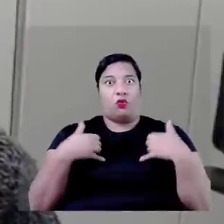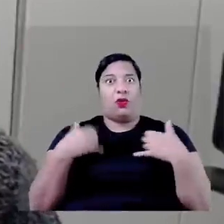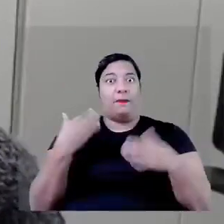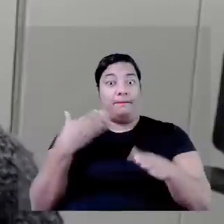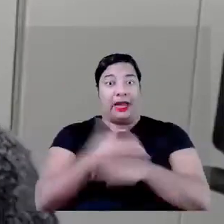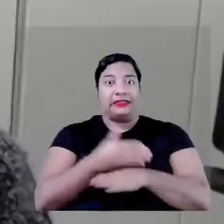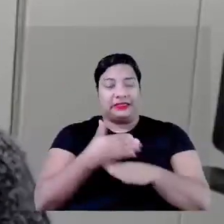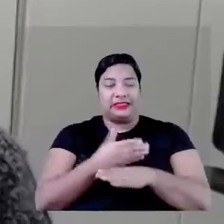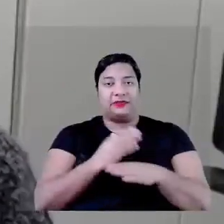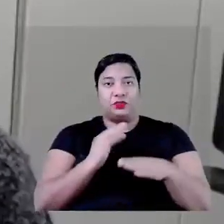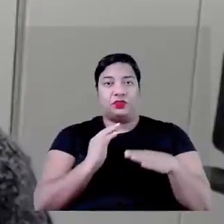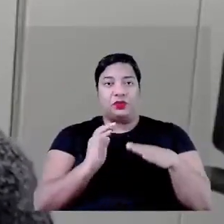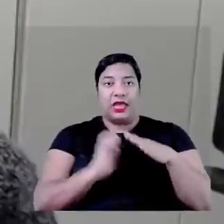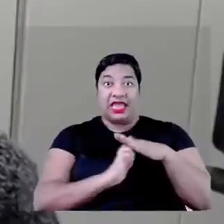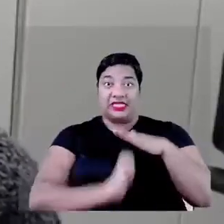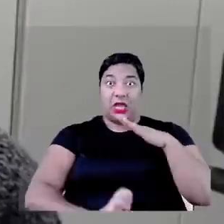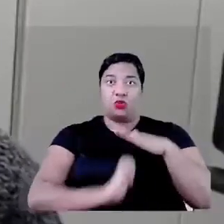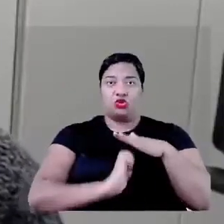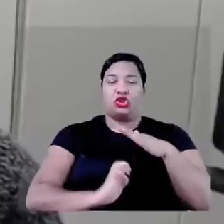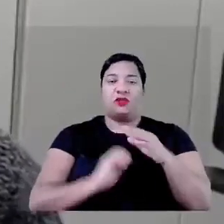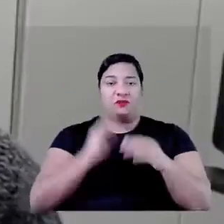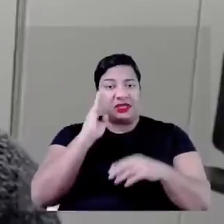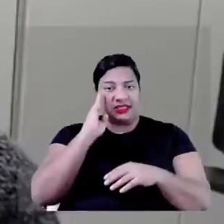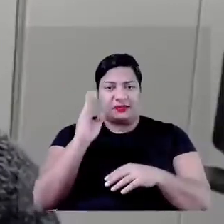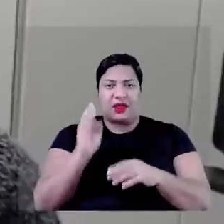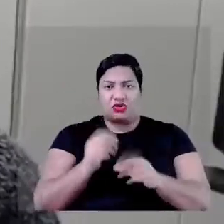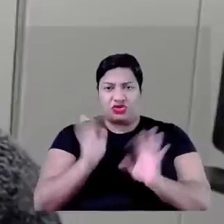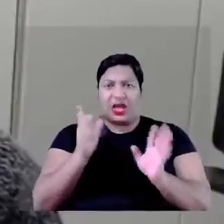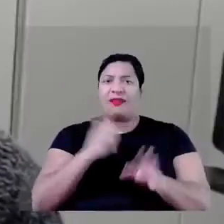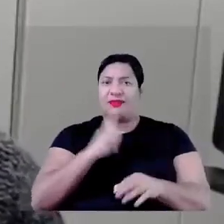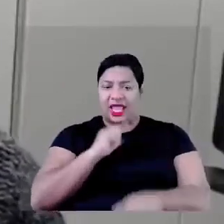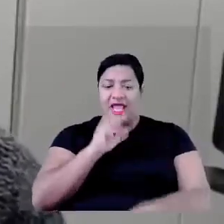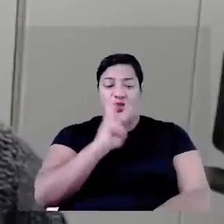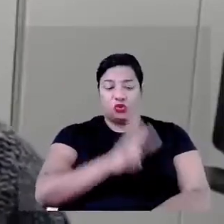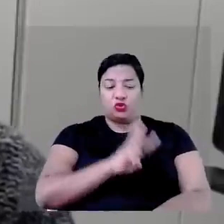de mitigação, né? Ele já se encontra disponível no site da Secretaria,